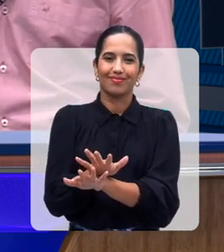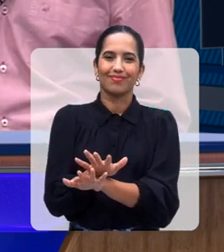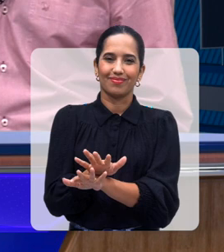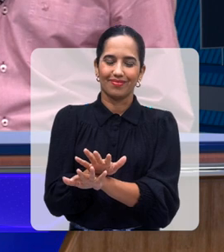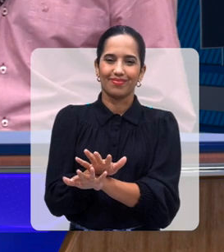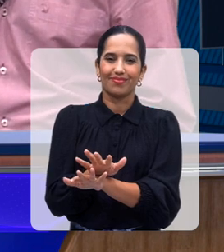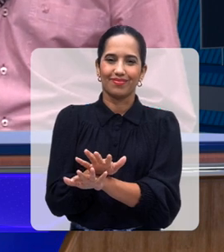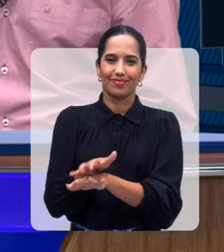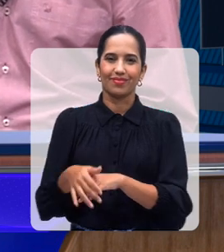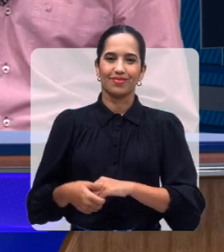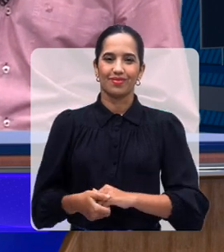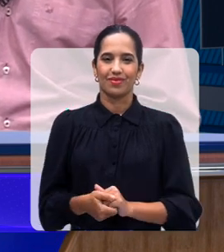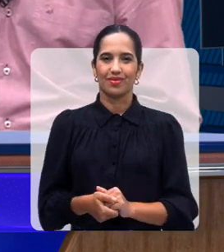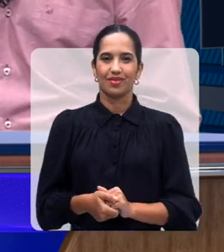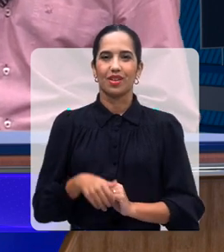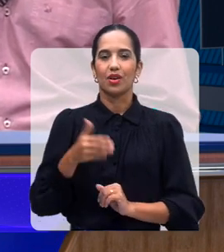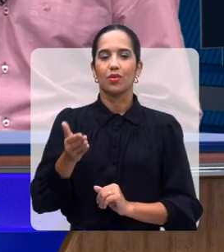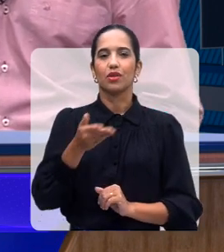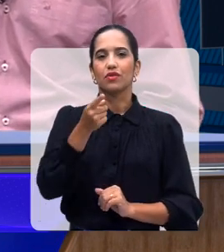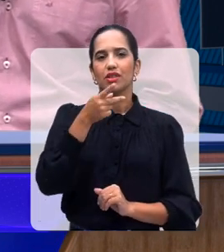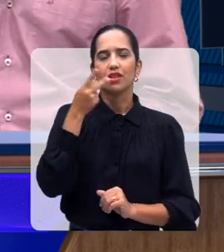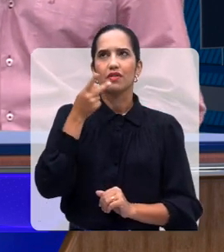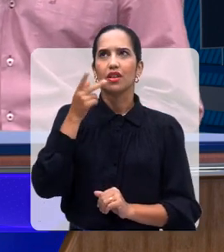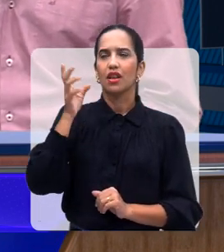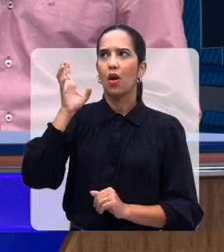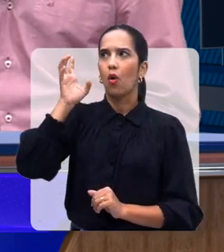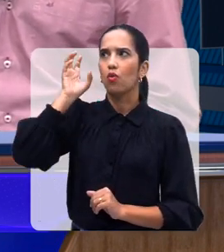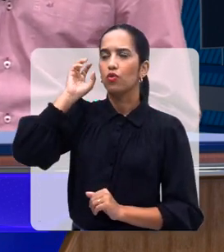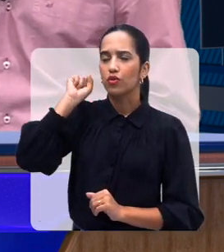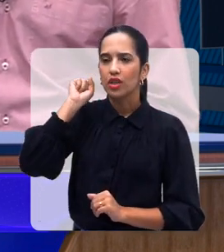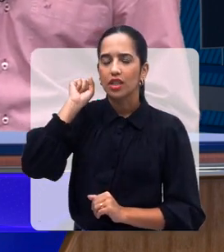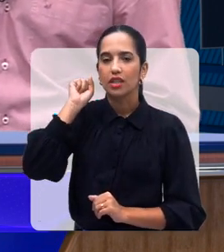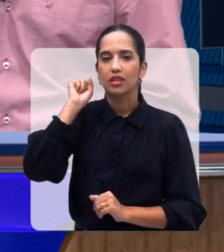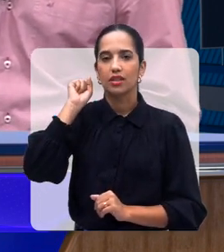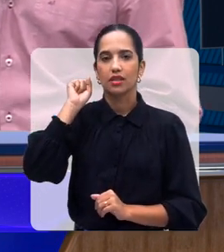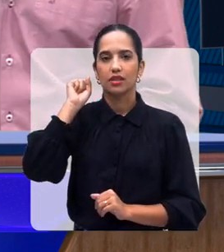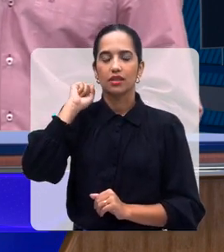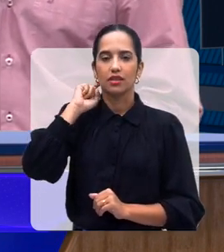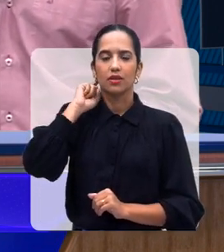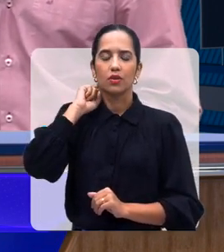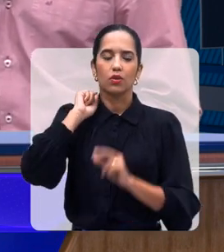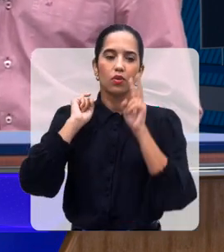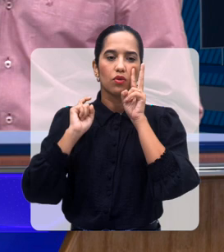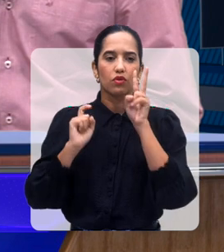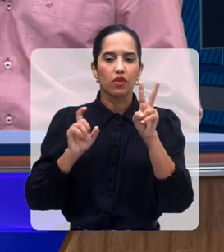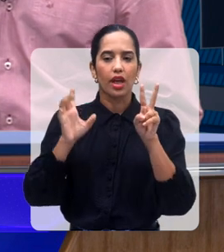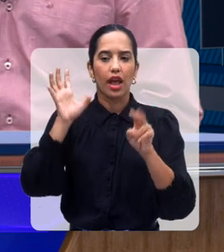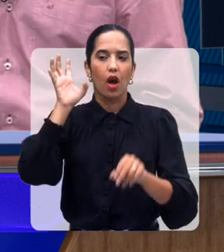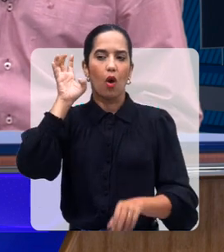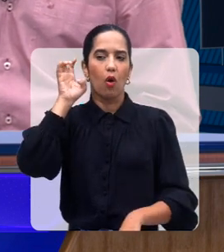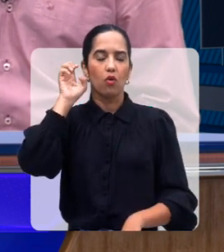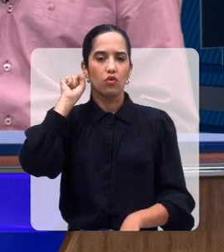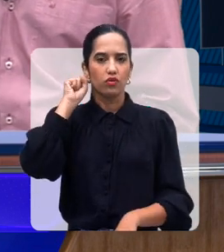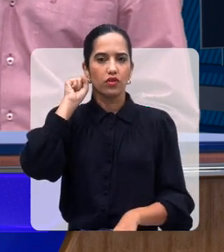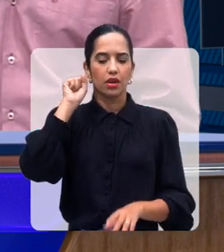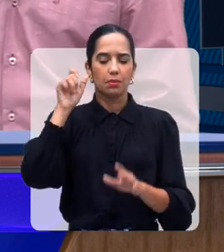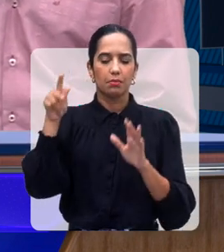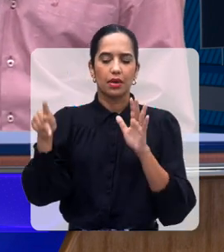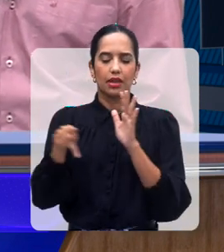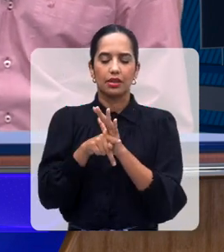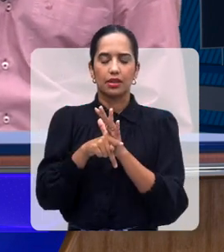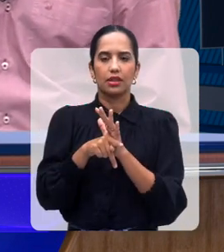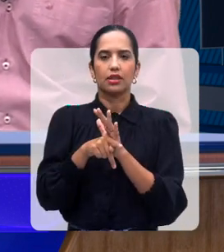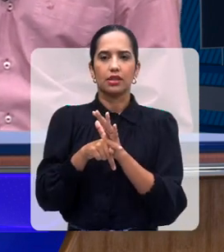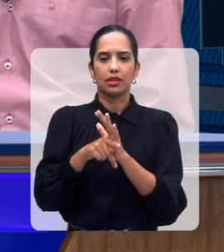Não seria inclusão. E aí, quando você diz ouvir, porque esse ouvir, O ver e o ouvir faz parte